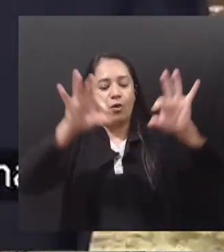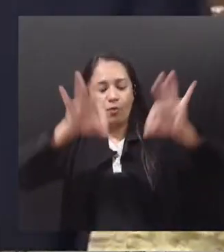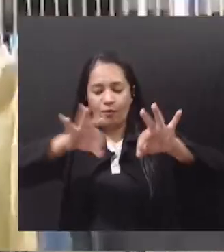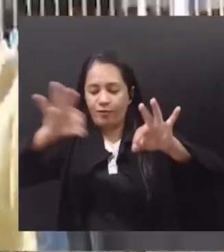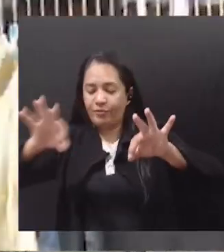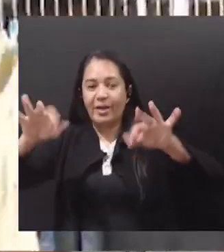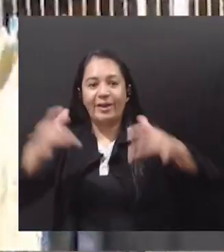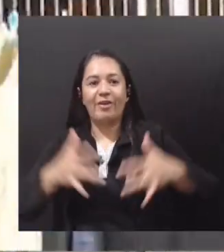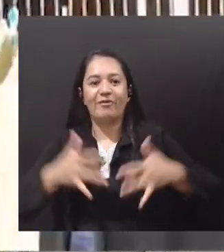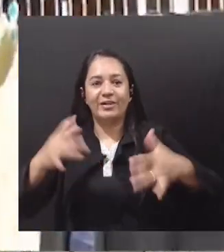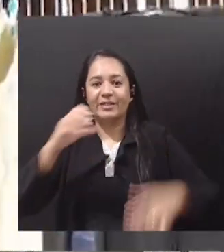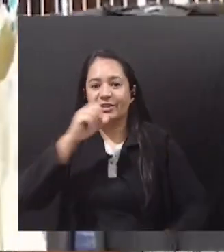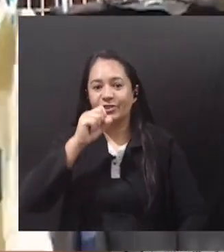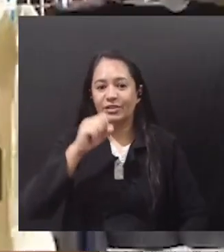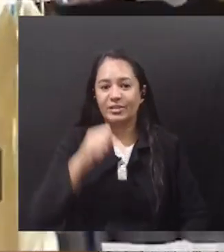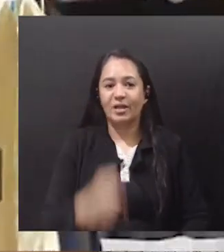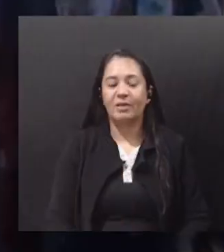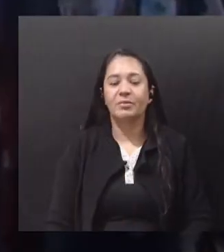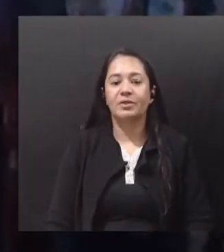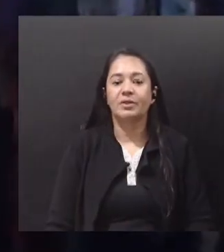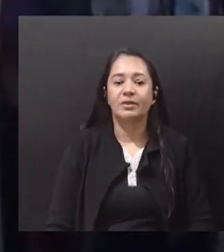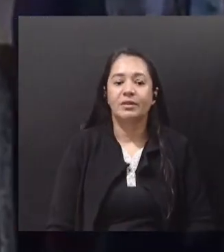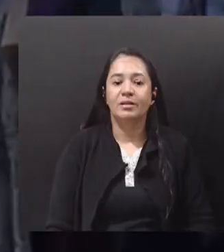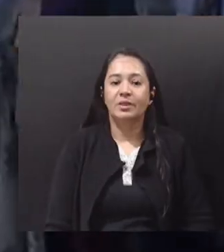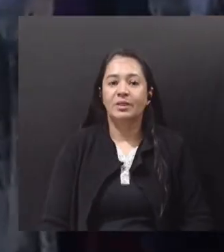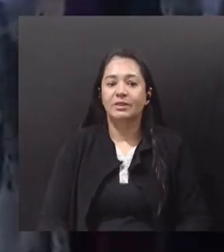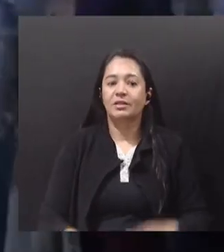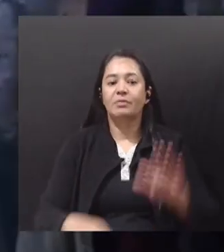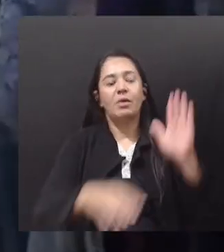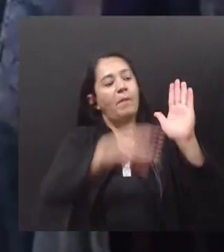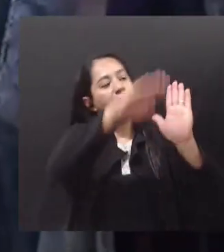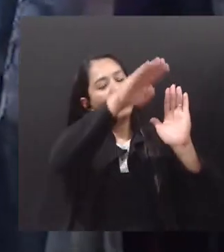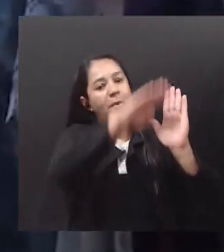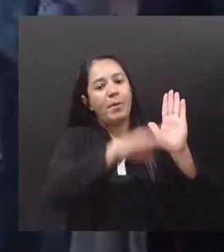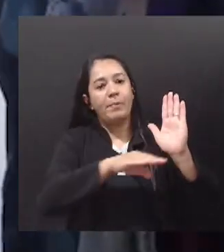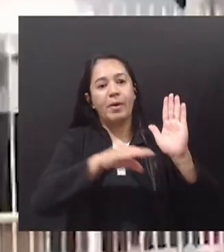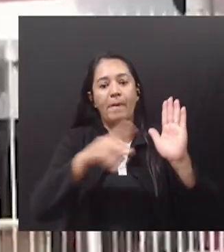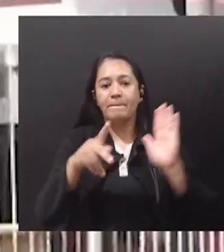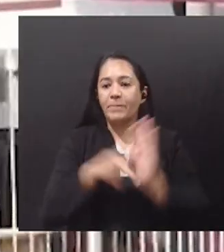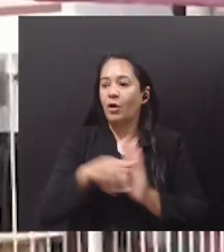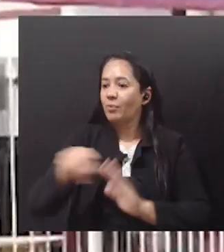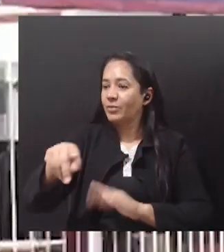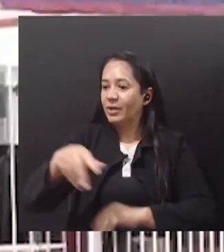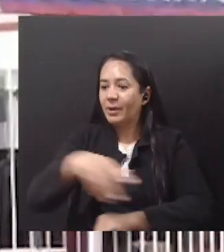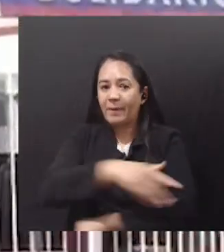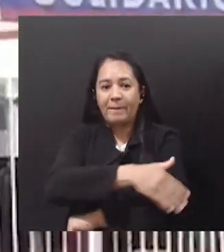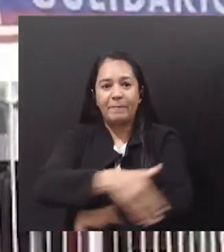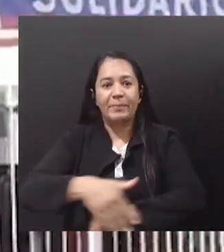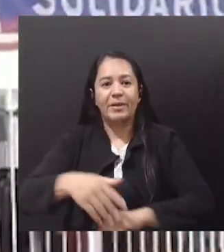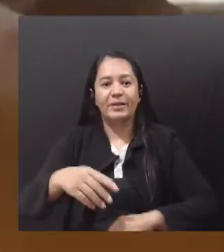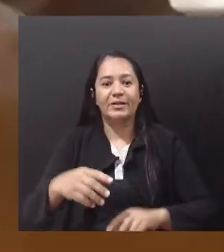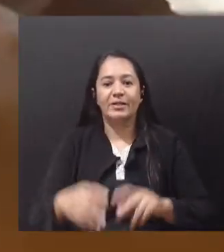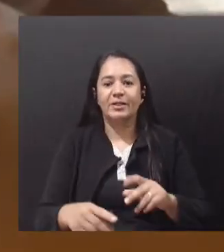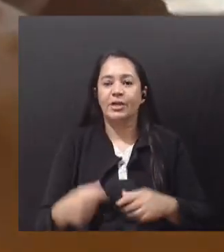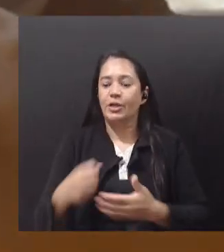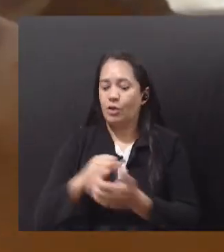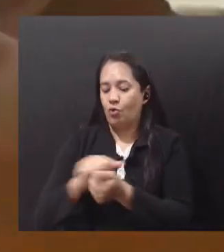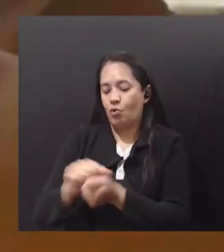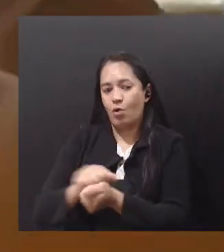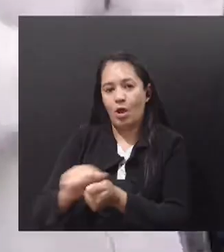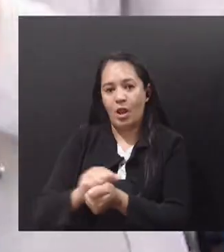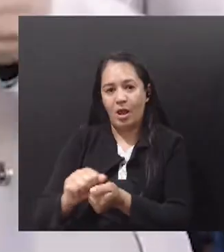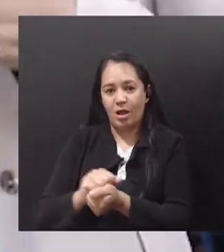além disso, nós temos aqui uma estante com roupa separada para eles. Eu levo para lavar